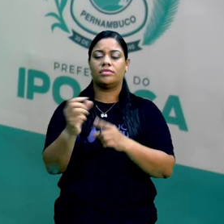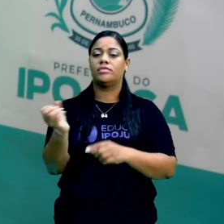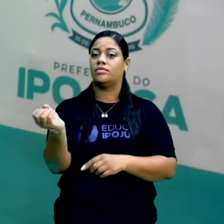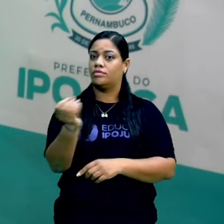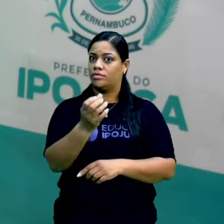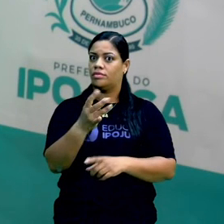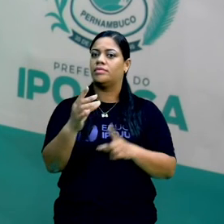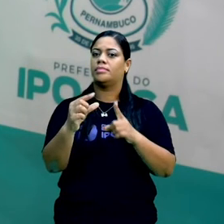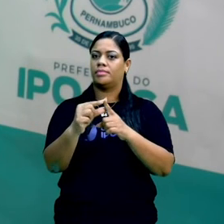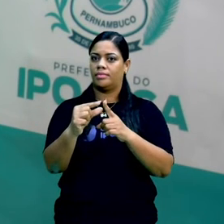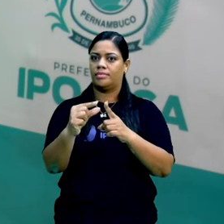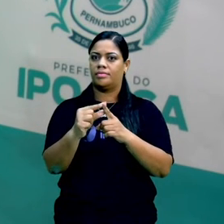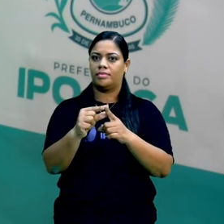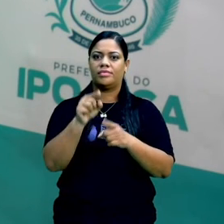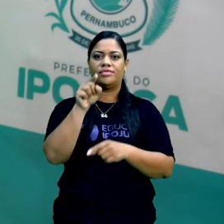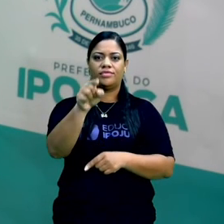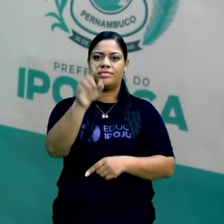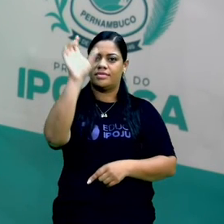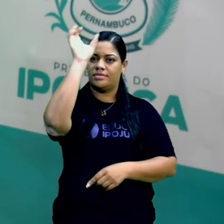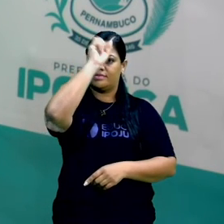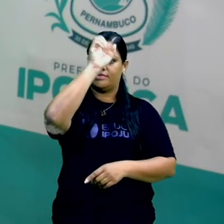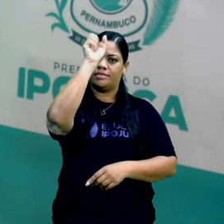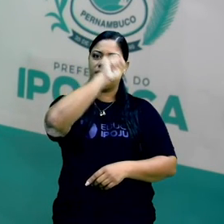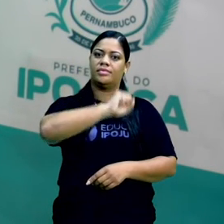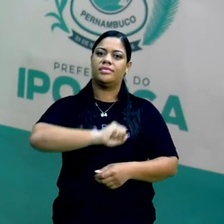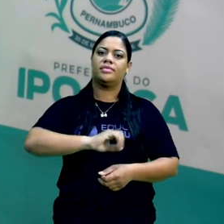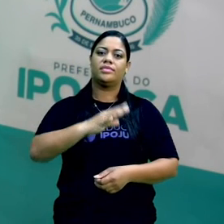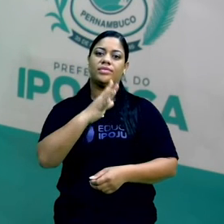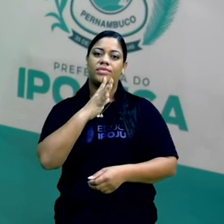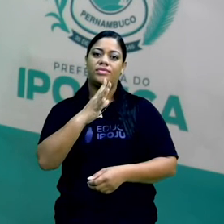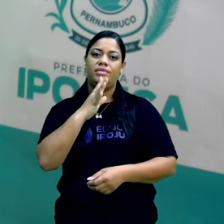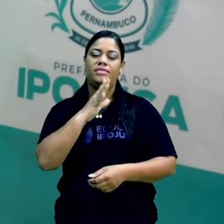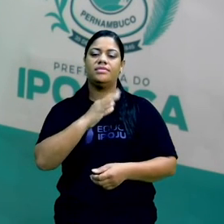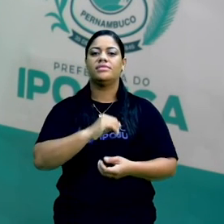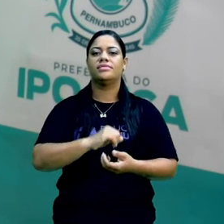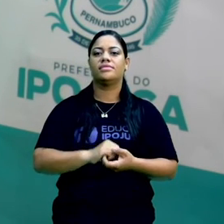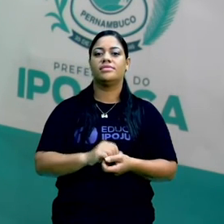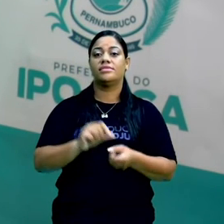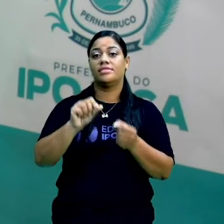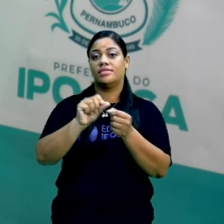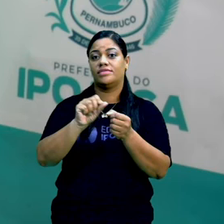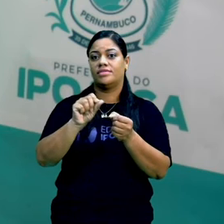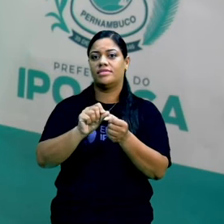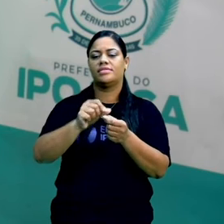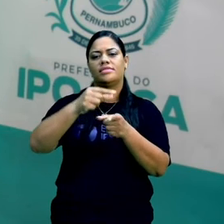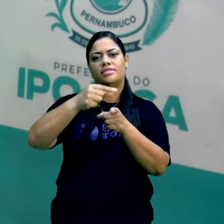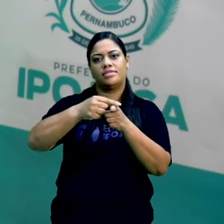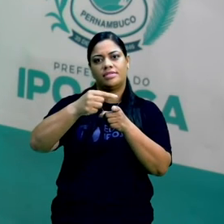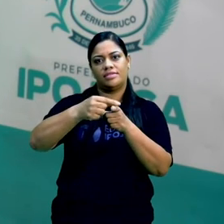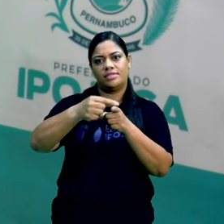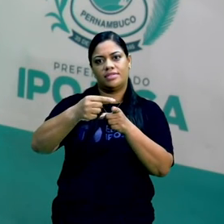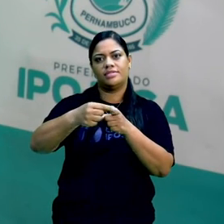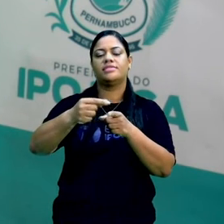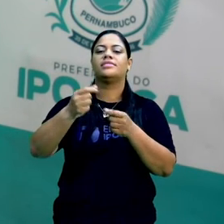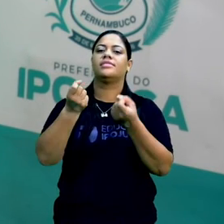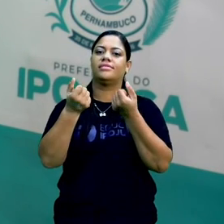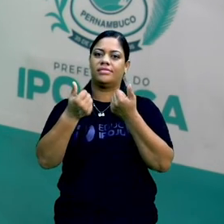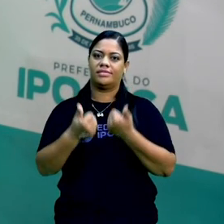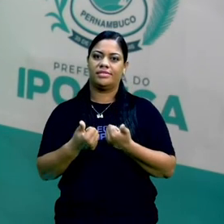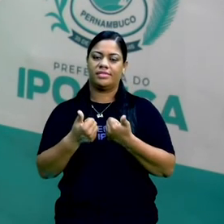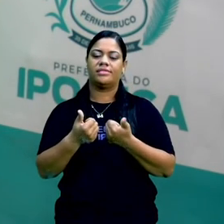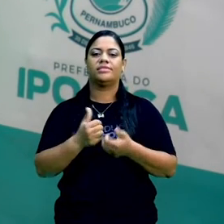novas palavras você aprende a conhecer e aprende a fazer a separação das sílabas, tá